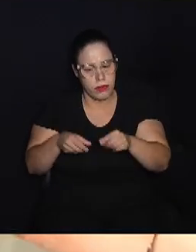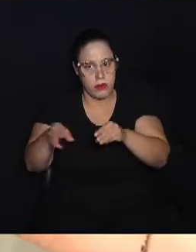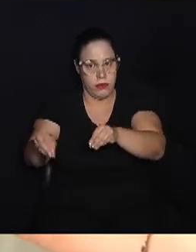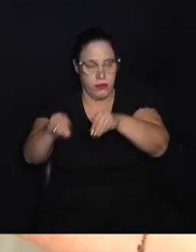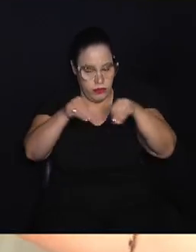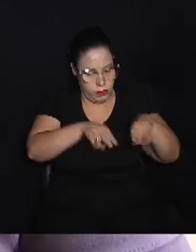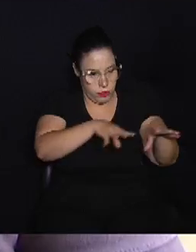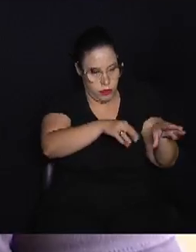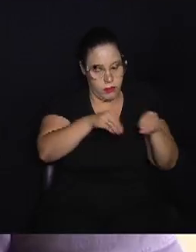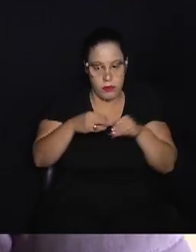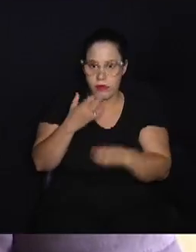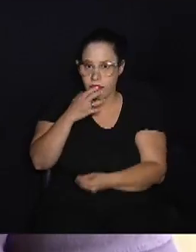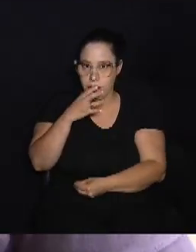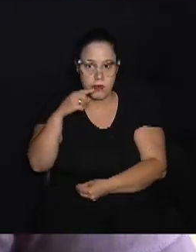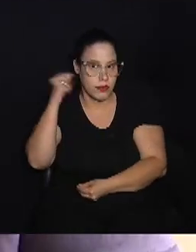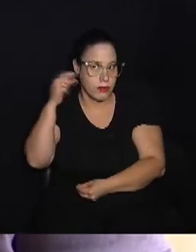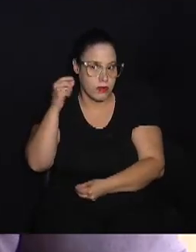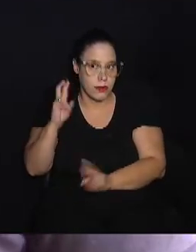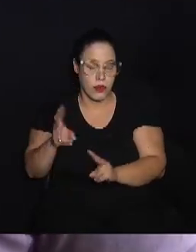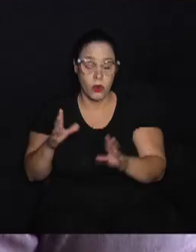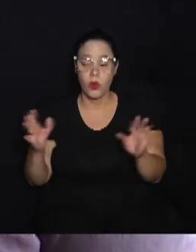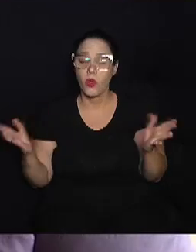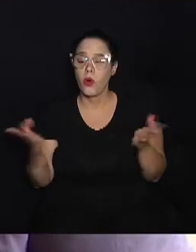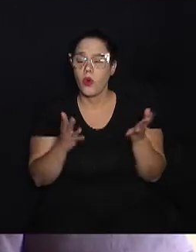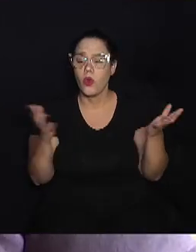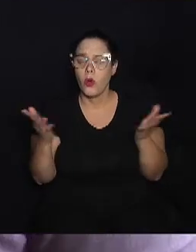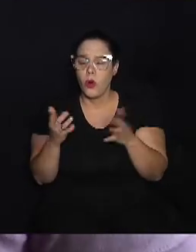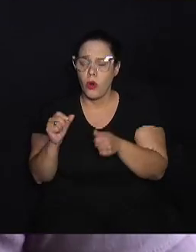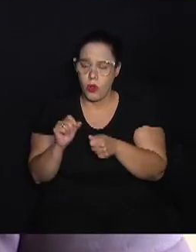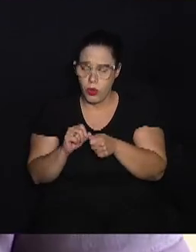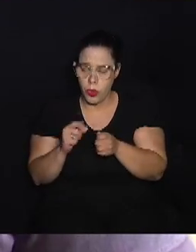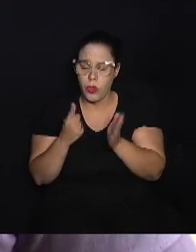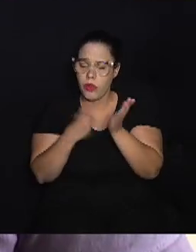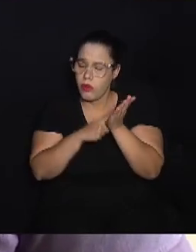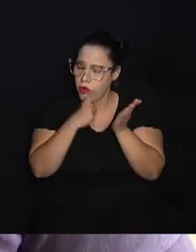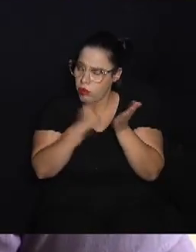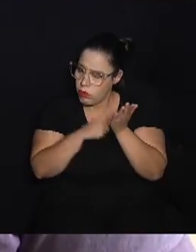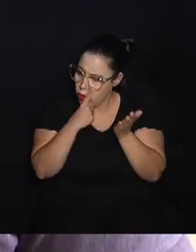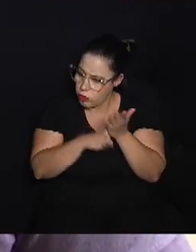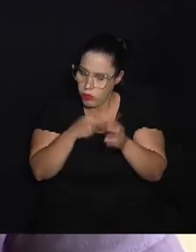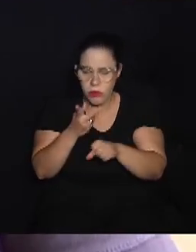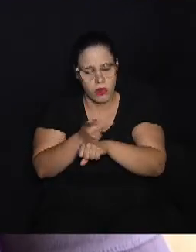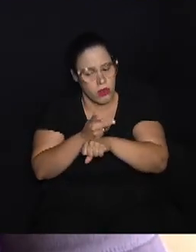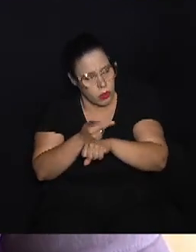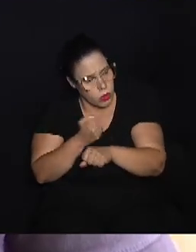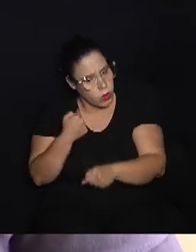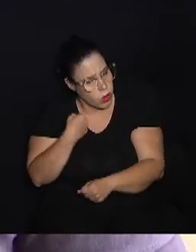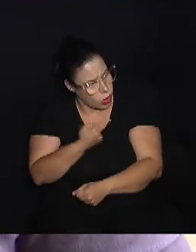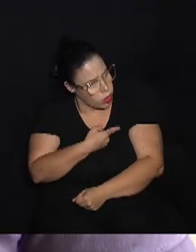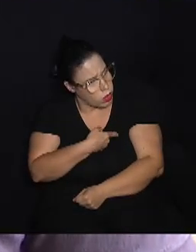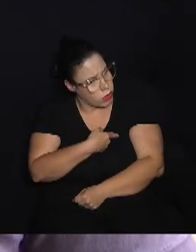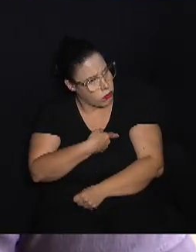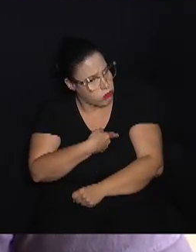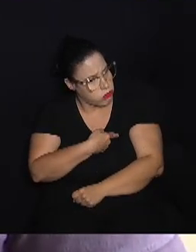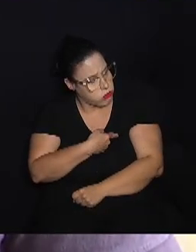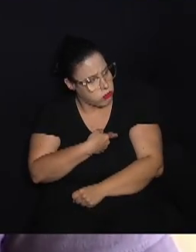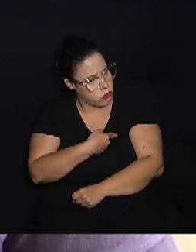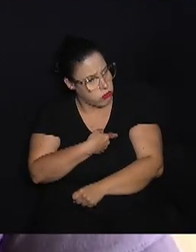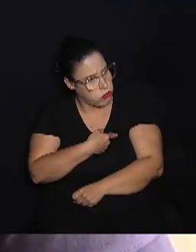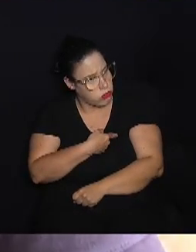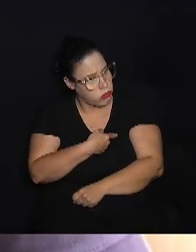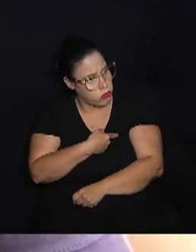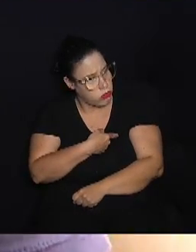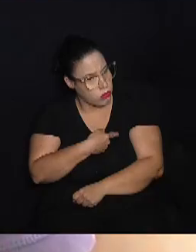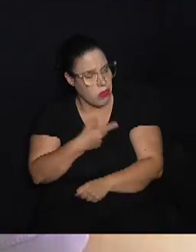seus animaizinhos. A gente sempre estimula as pessoas a fazer os agendamentos, a procurarem a gente, né, para não deixar os animais com